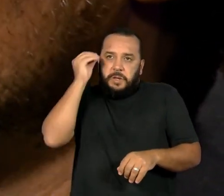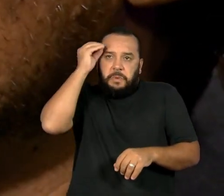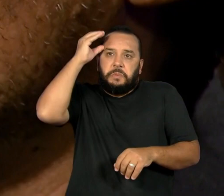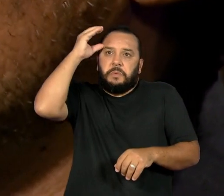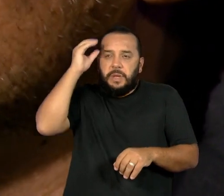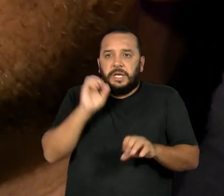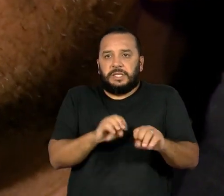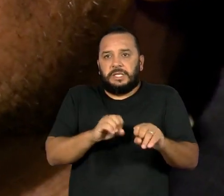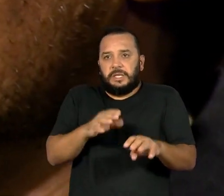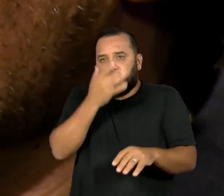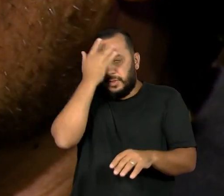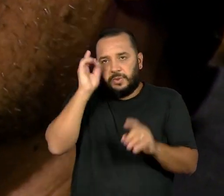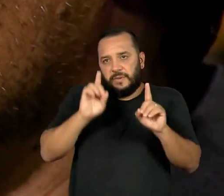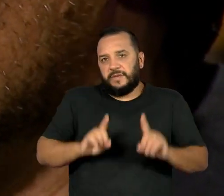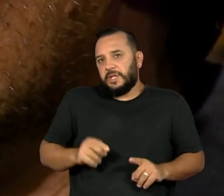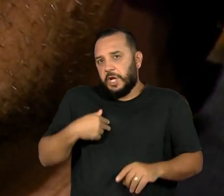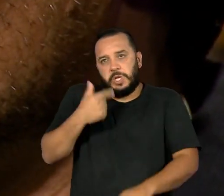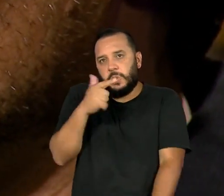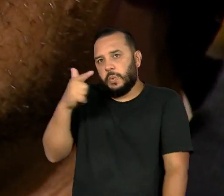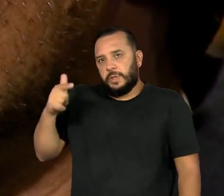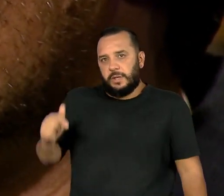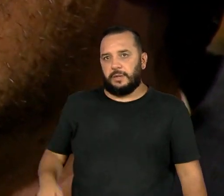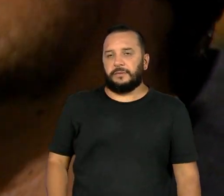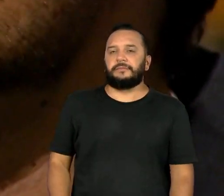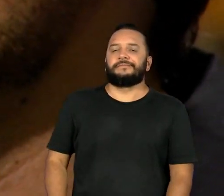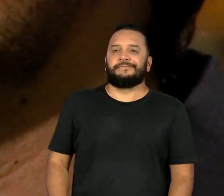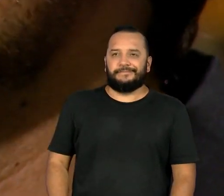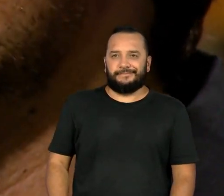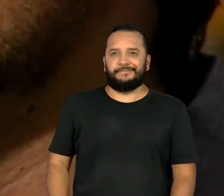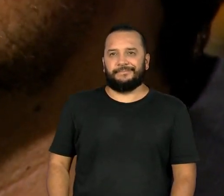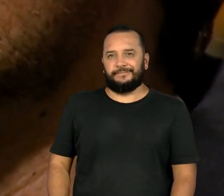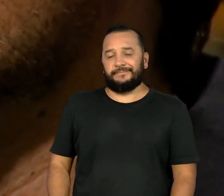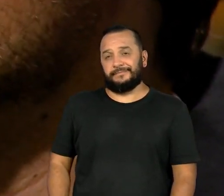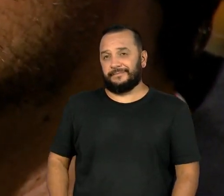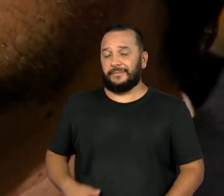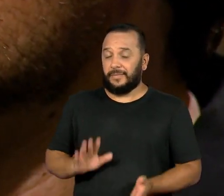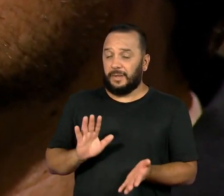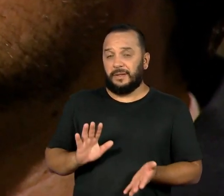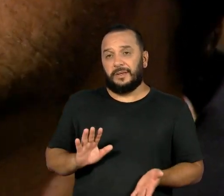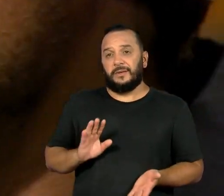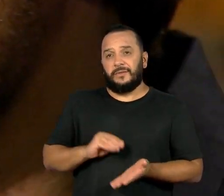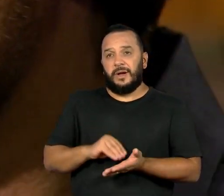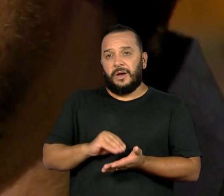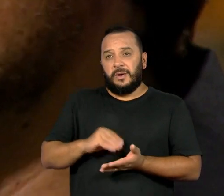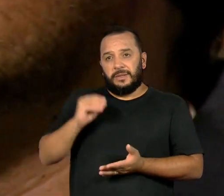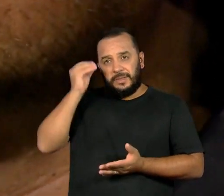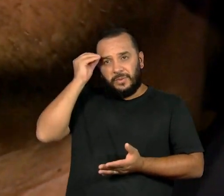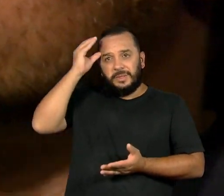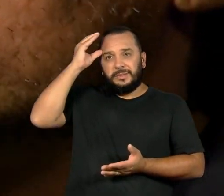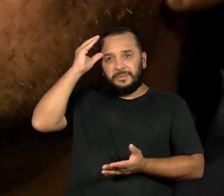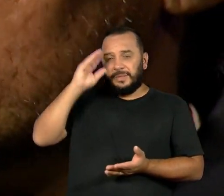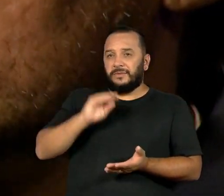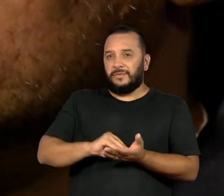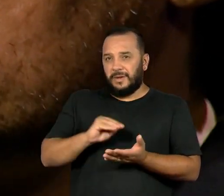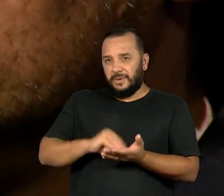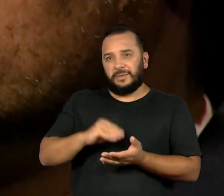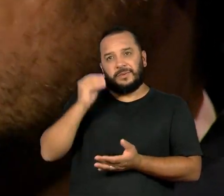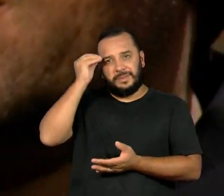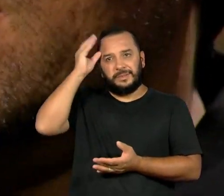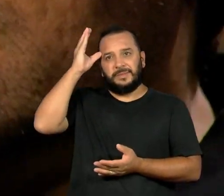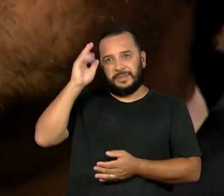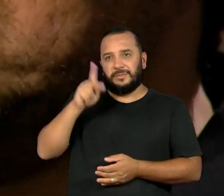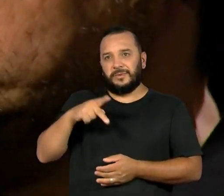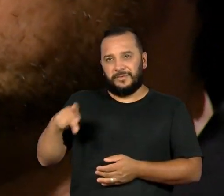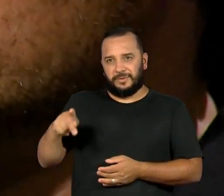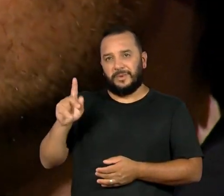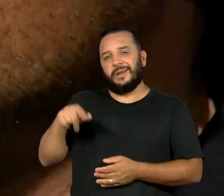conhecimento, de repertório, e então acho que essa ausência de conhecimento, lacunas de conhecimento são uma